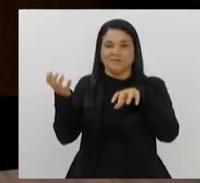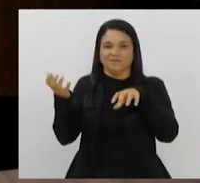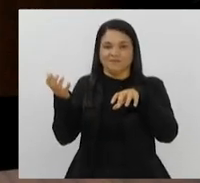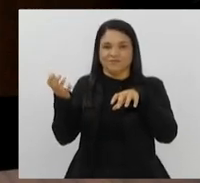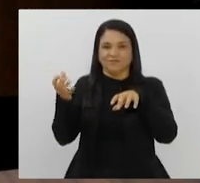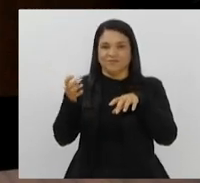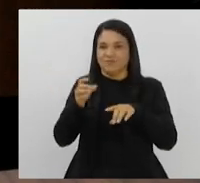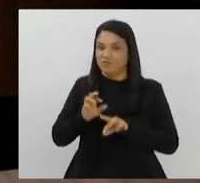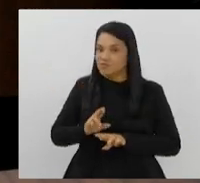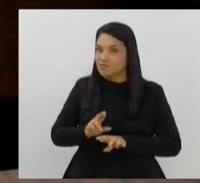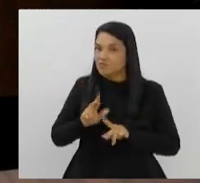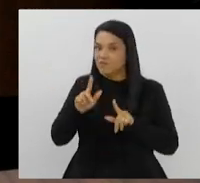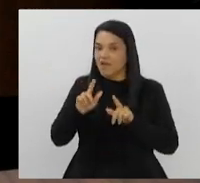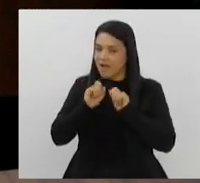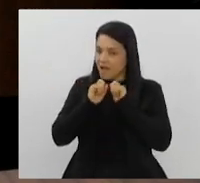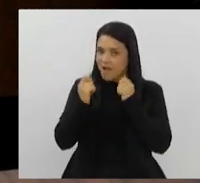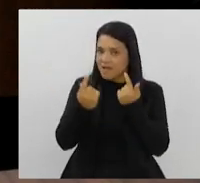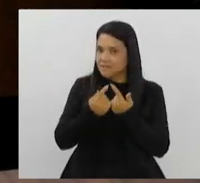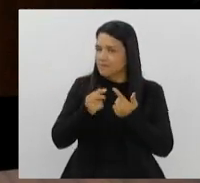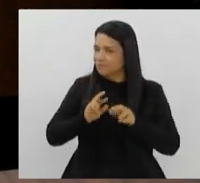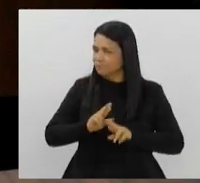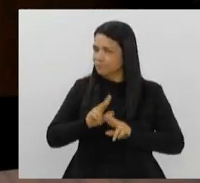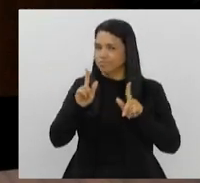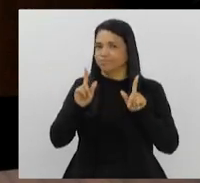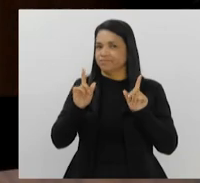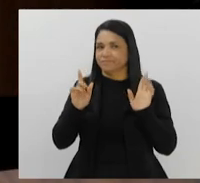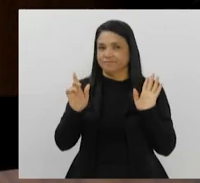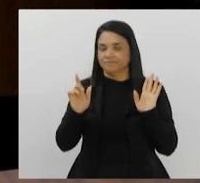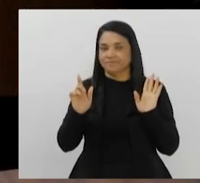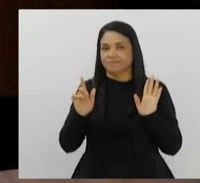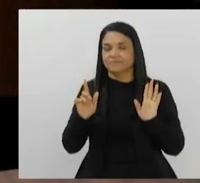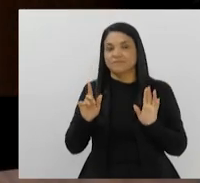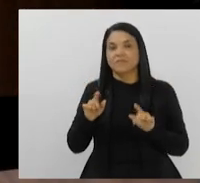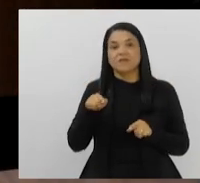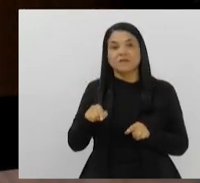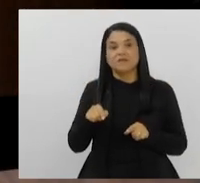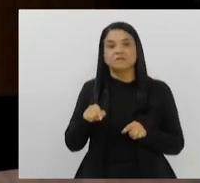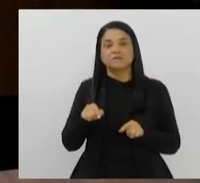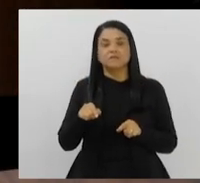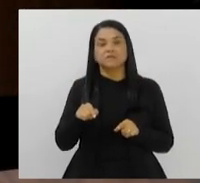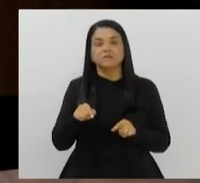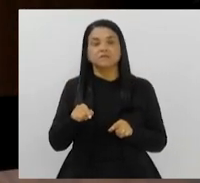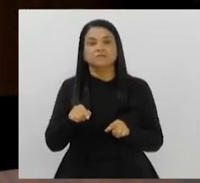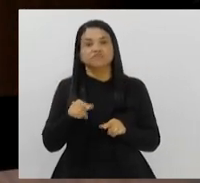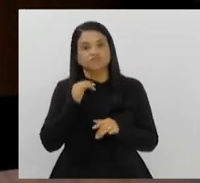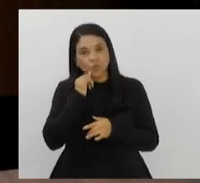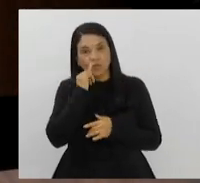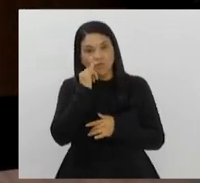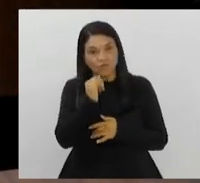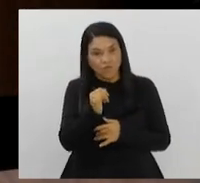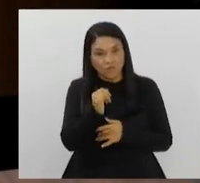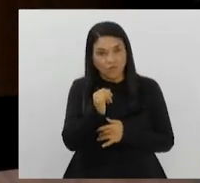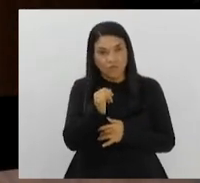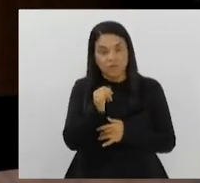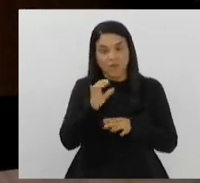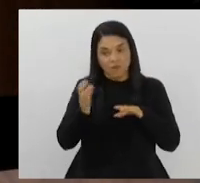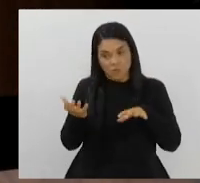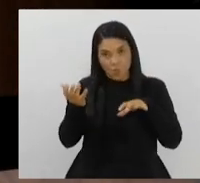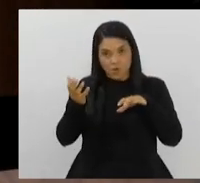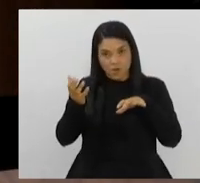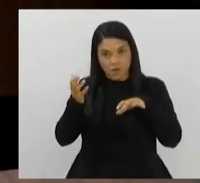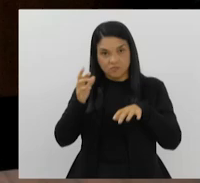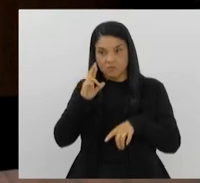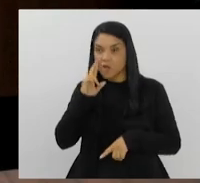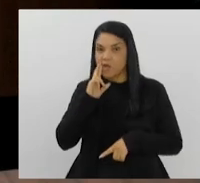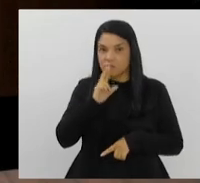Assembleias Legislativas. Dito isso, se tirou uma posição que esse apoio